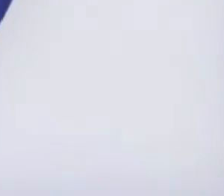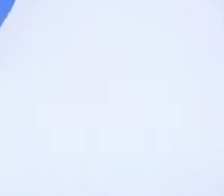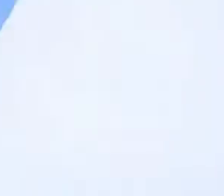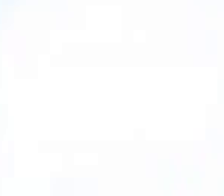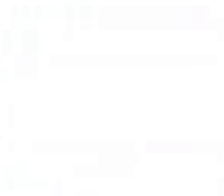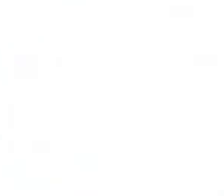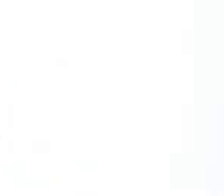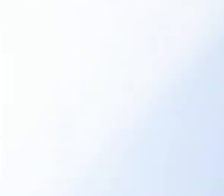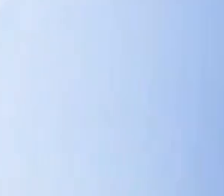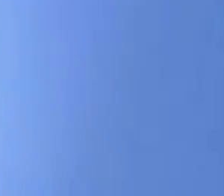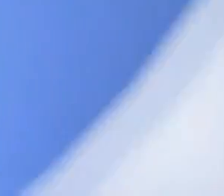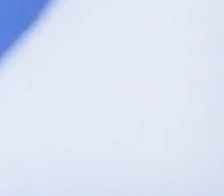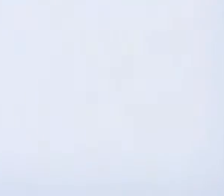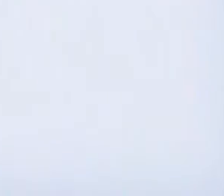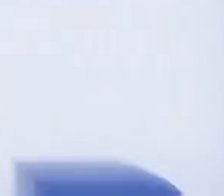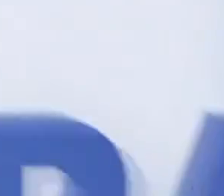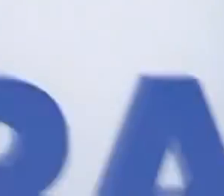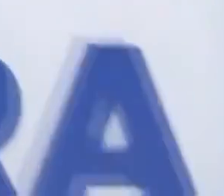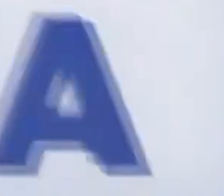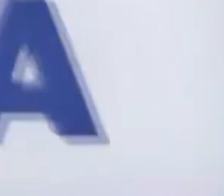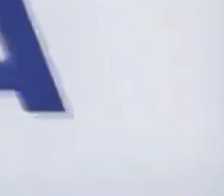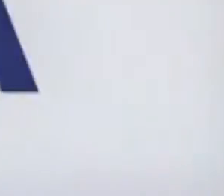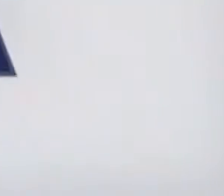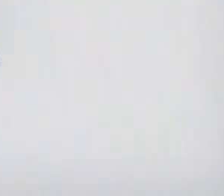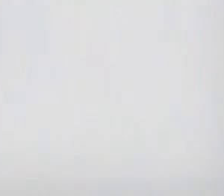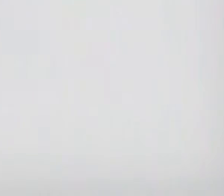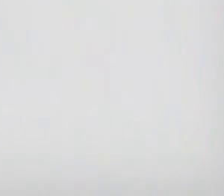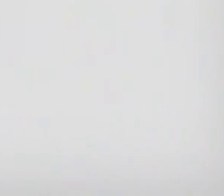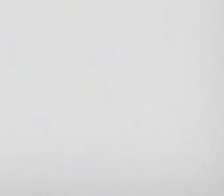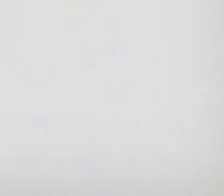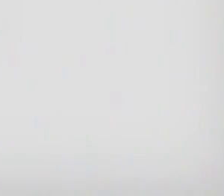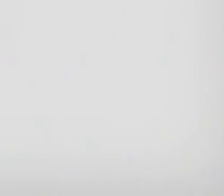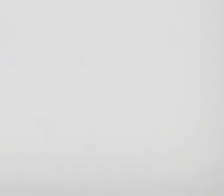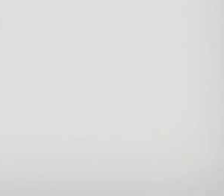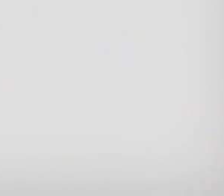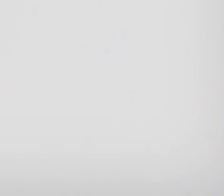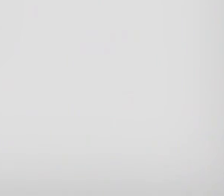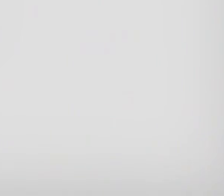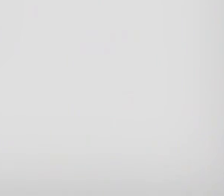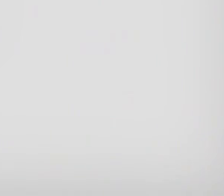TV Câmara Campinas.